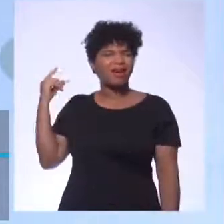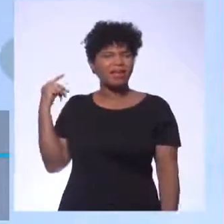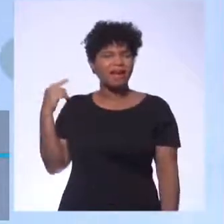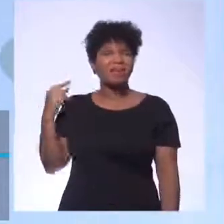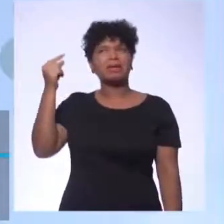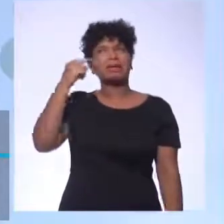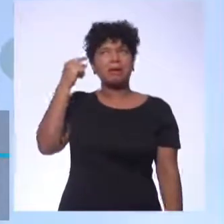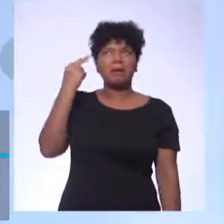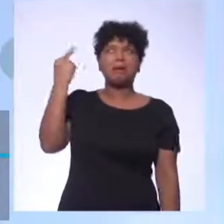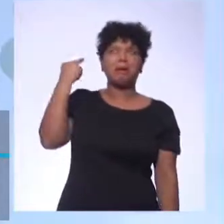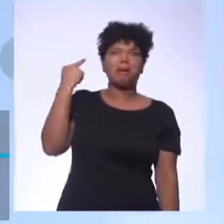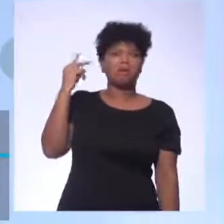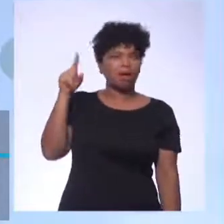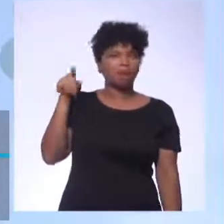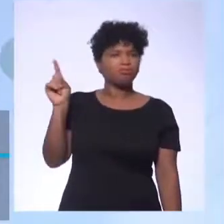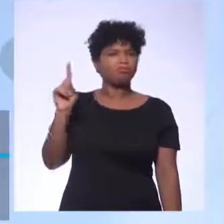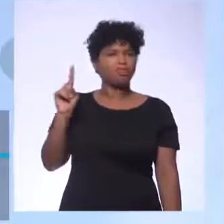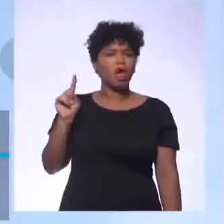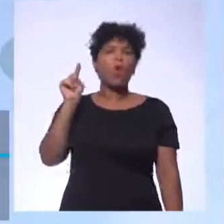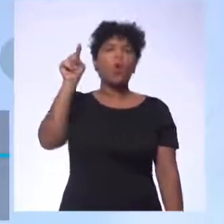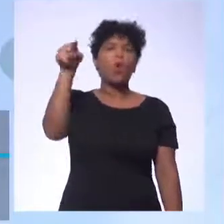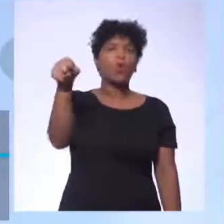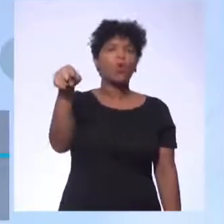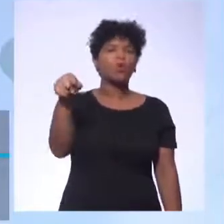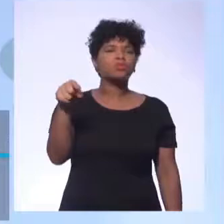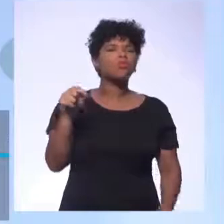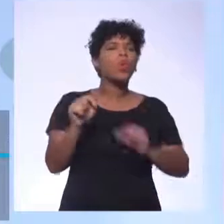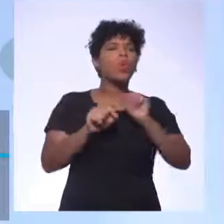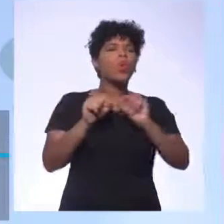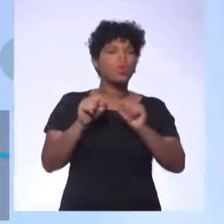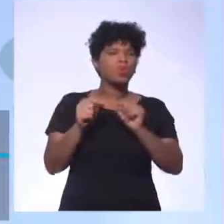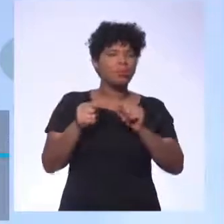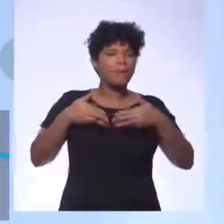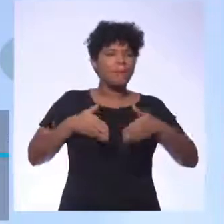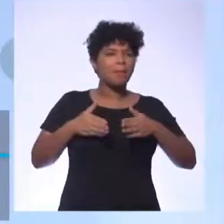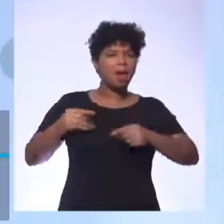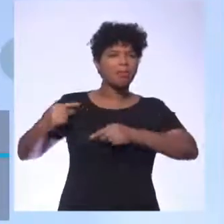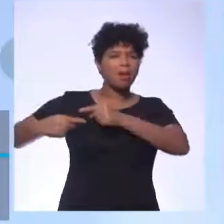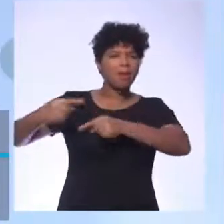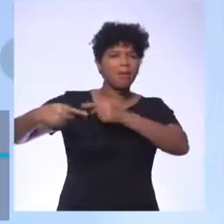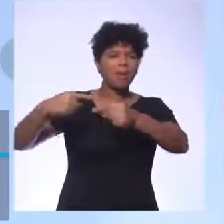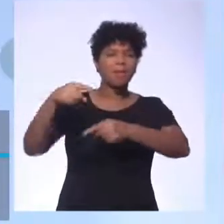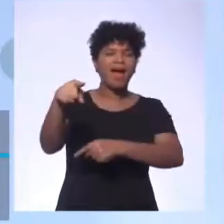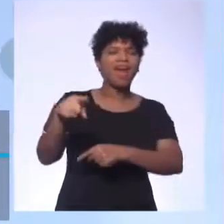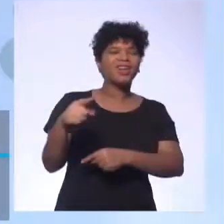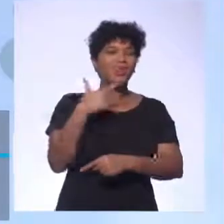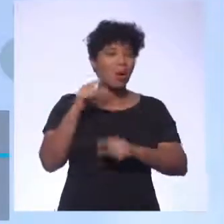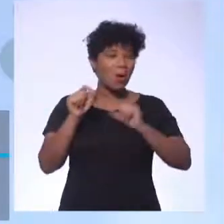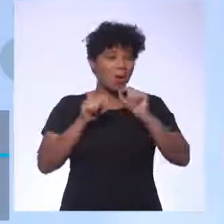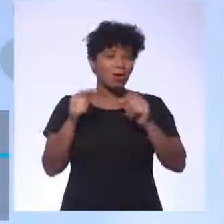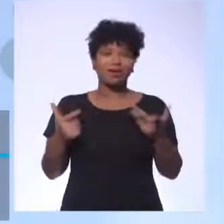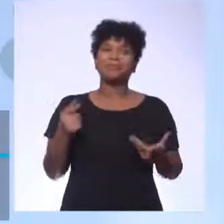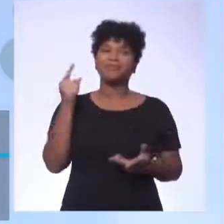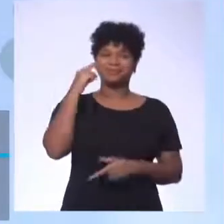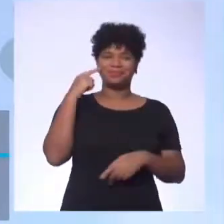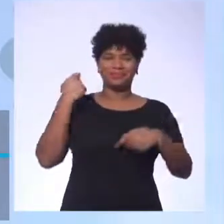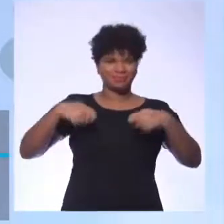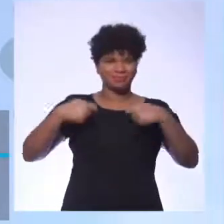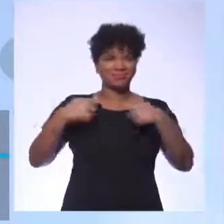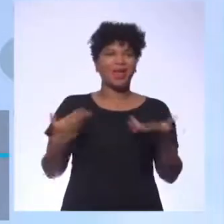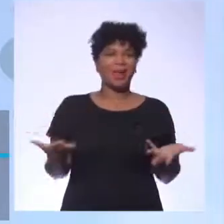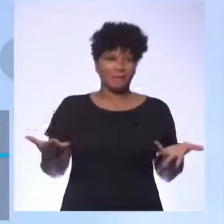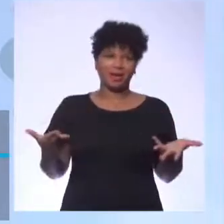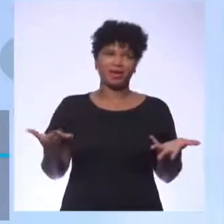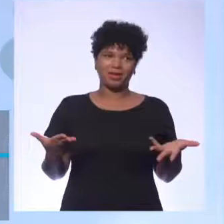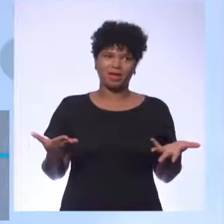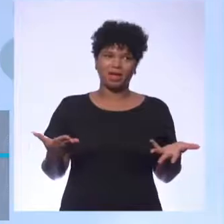meus, né, para minha descendência, para minha, enfim, para minha prole. Então, assim,